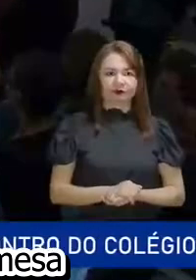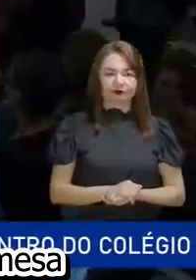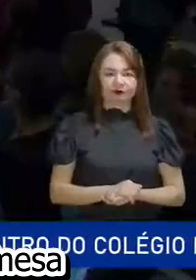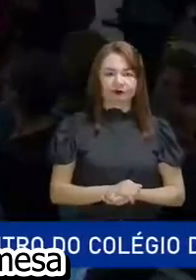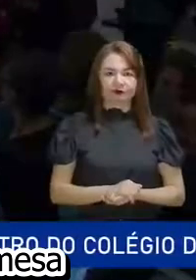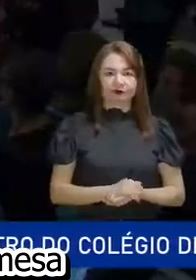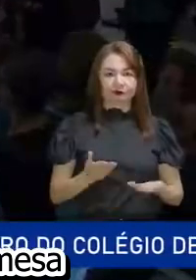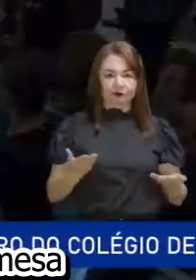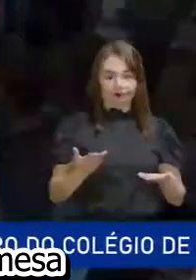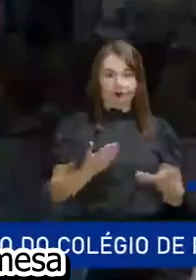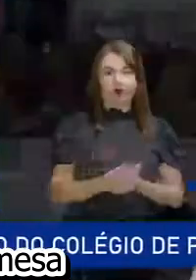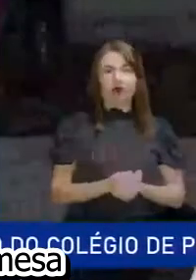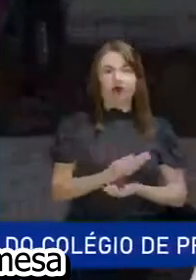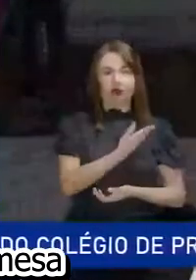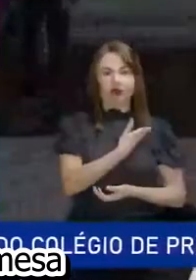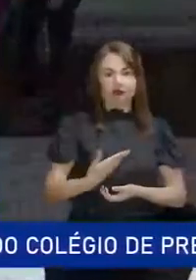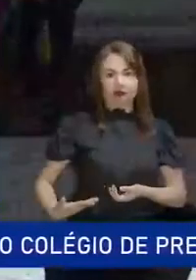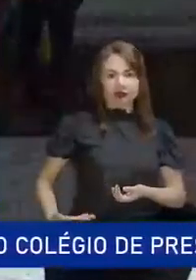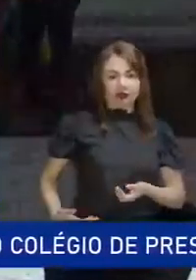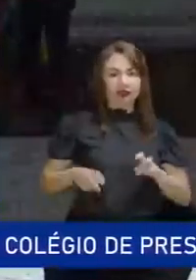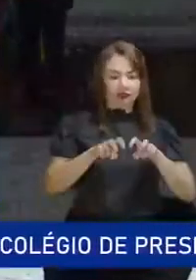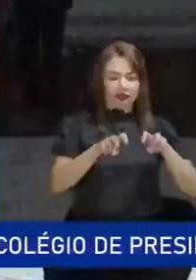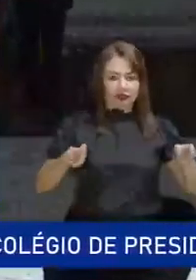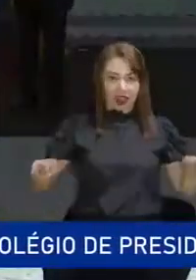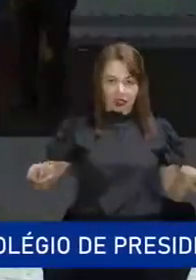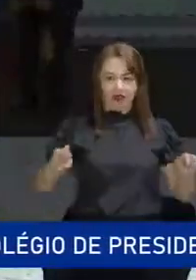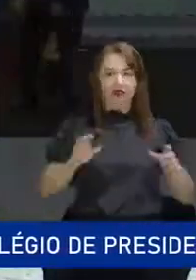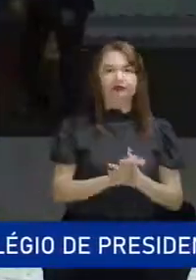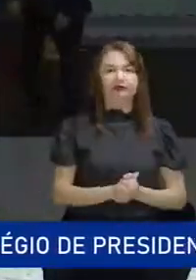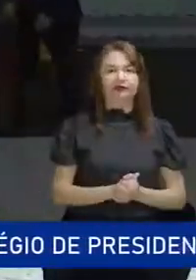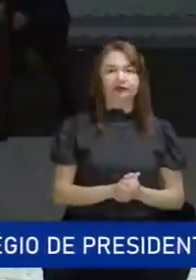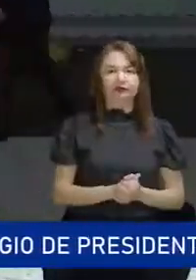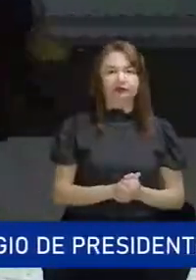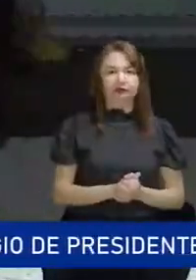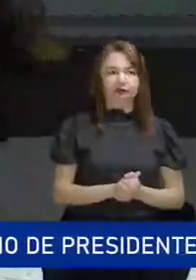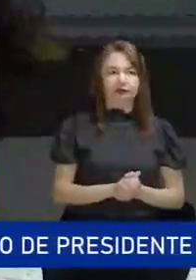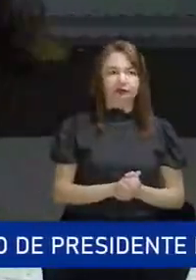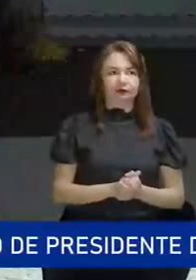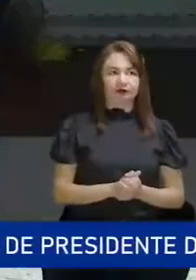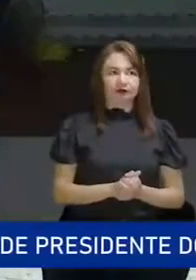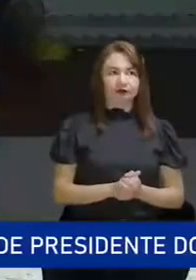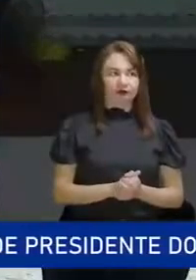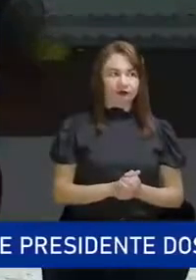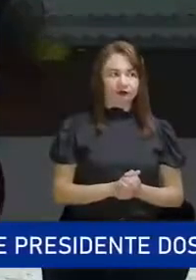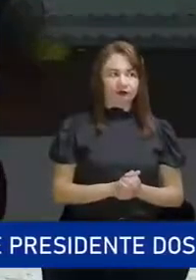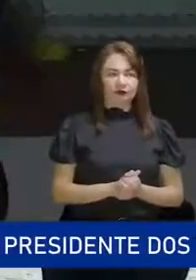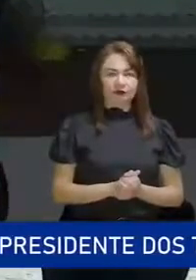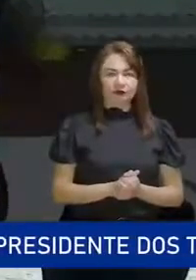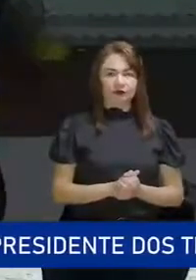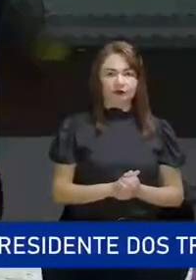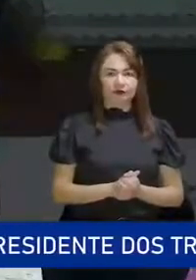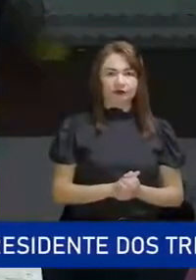com as autoridades que compuseram a mesa de honra. Foco na parte central da mesa.